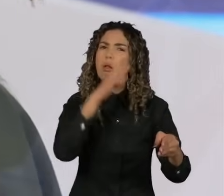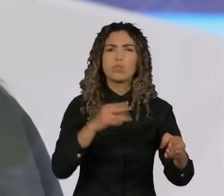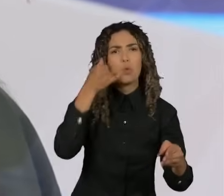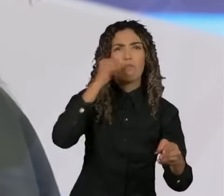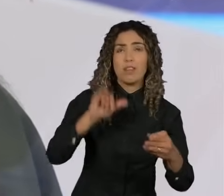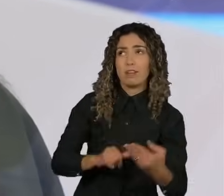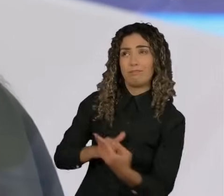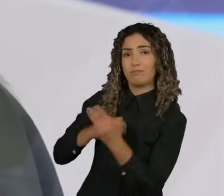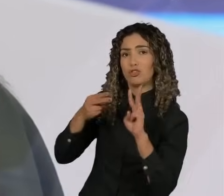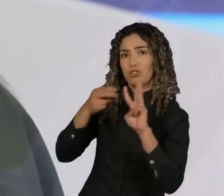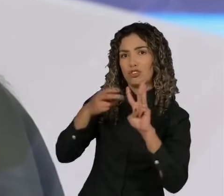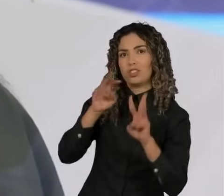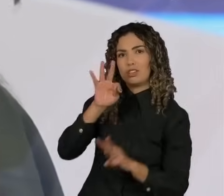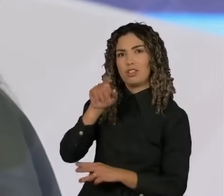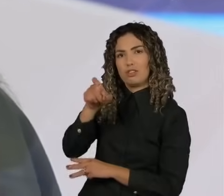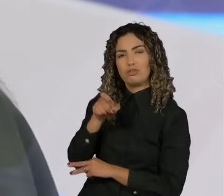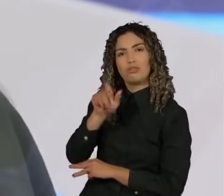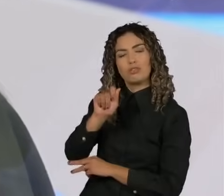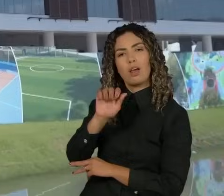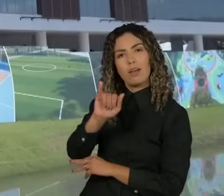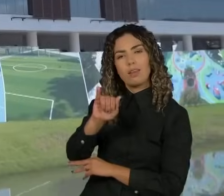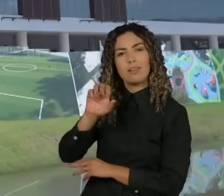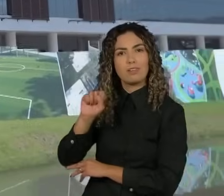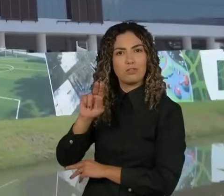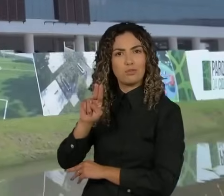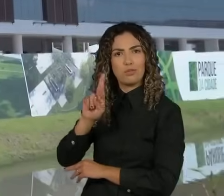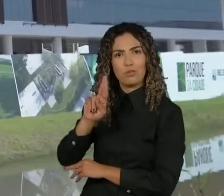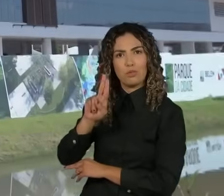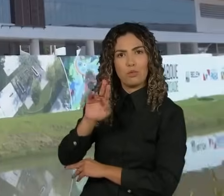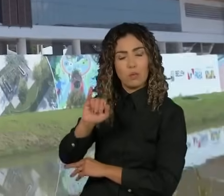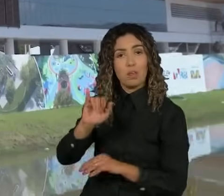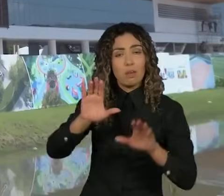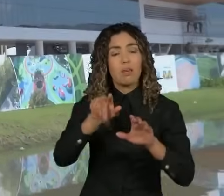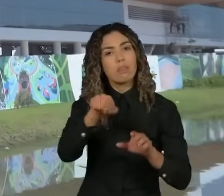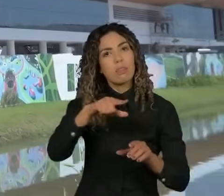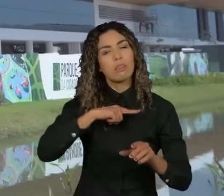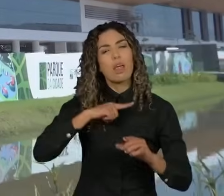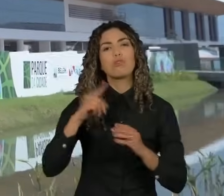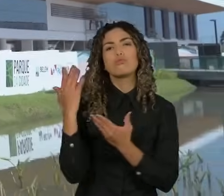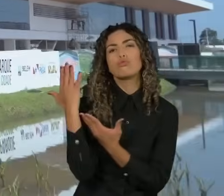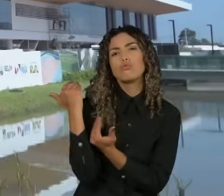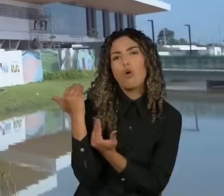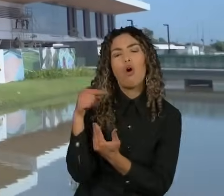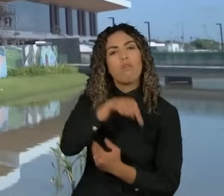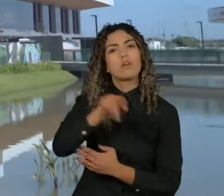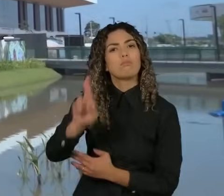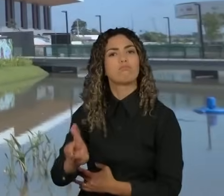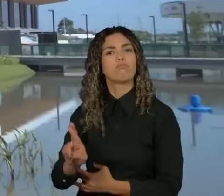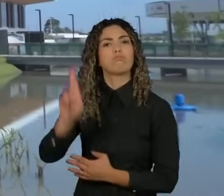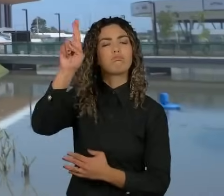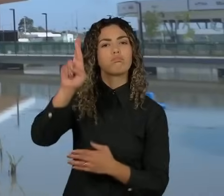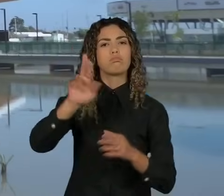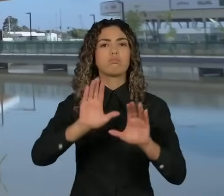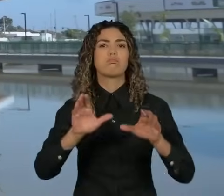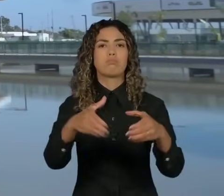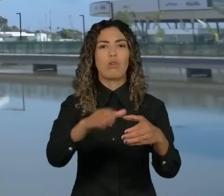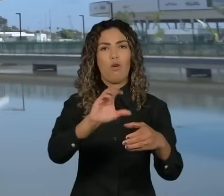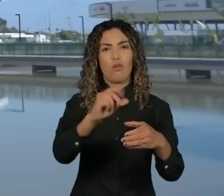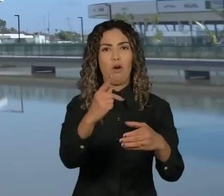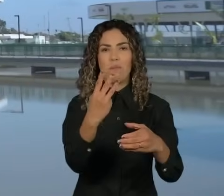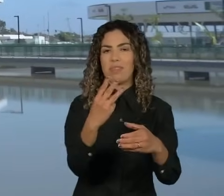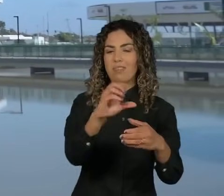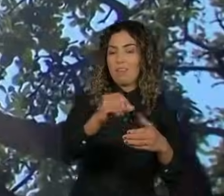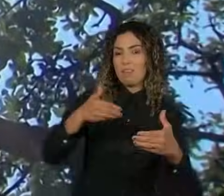Suruí vai levar a voz dos povos indígenas no Conselho de Jovens que participam dos debates da COP30, a